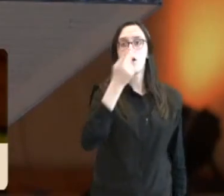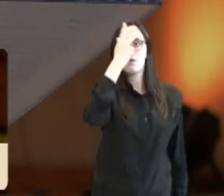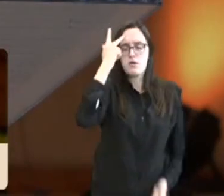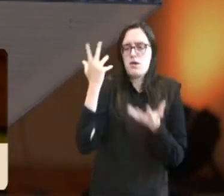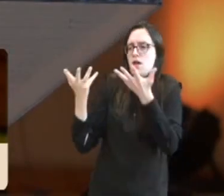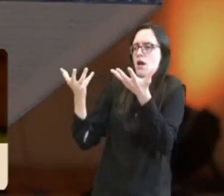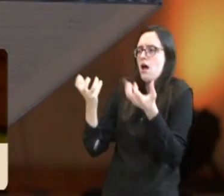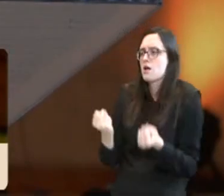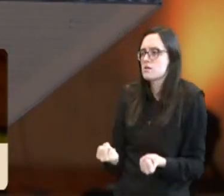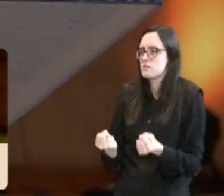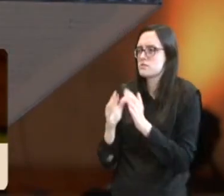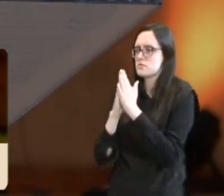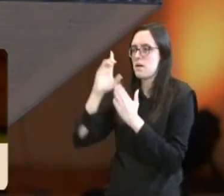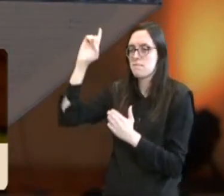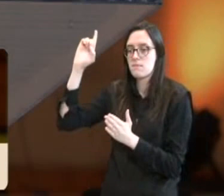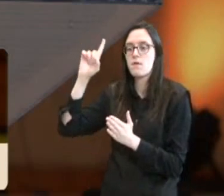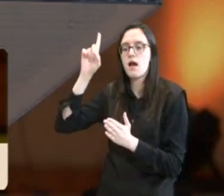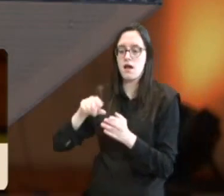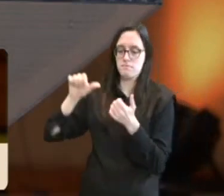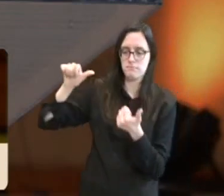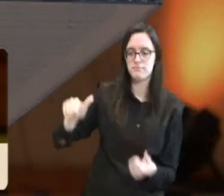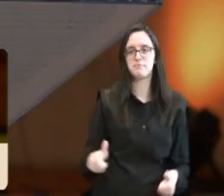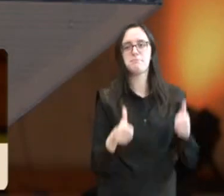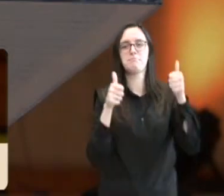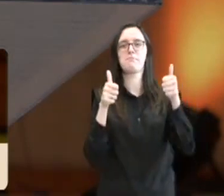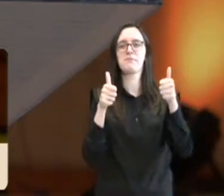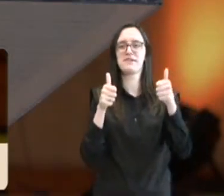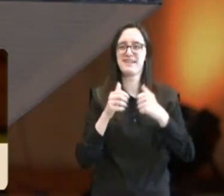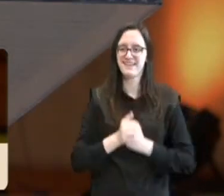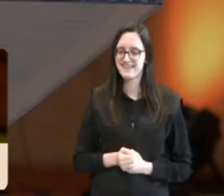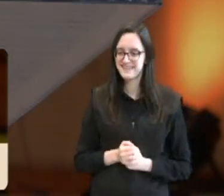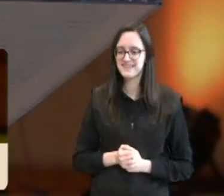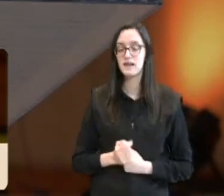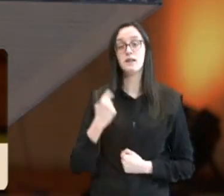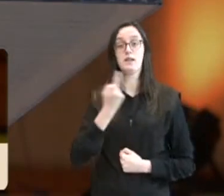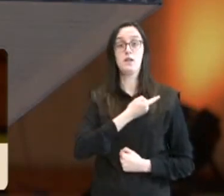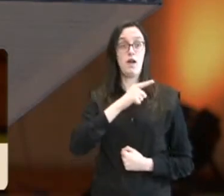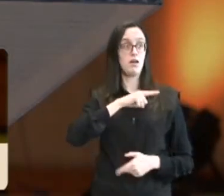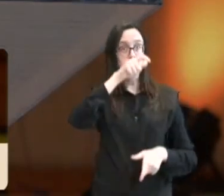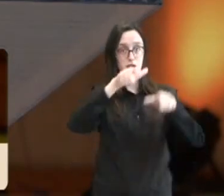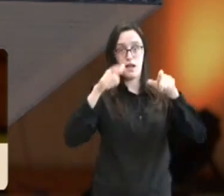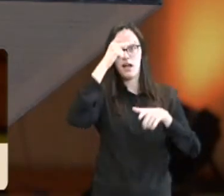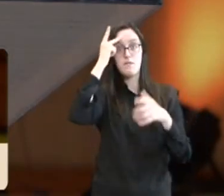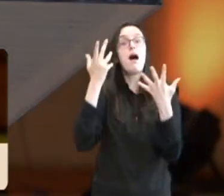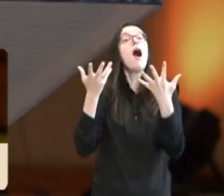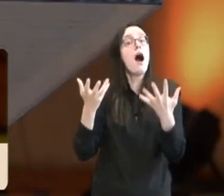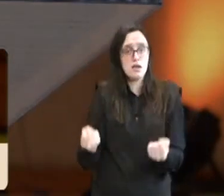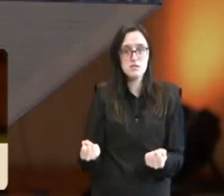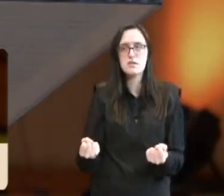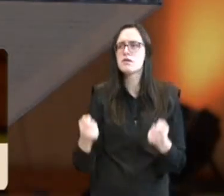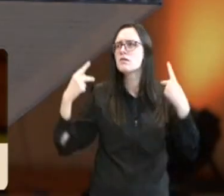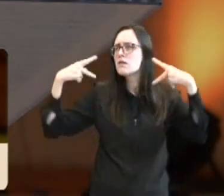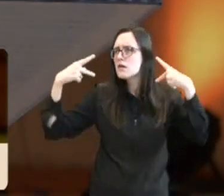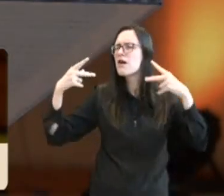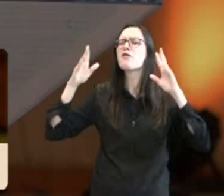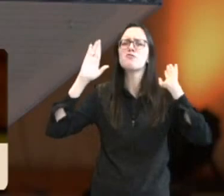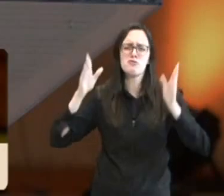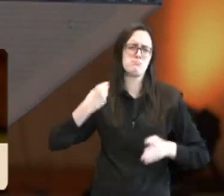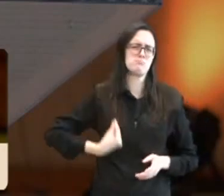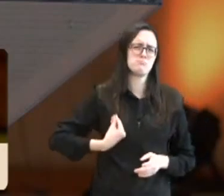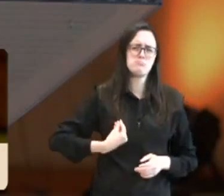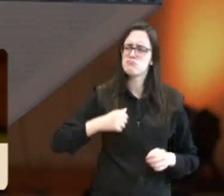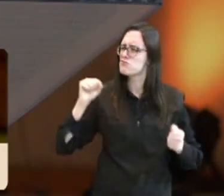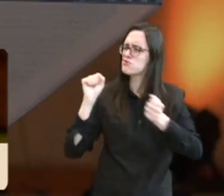recebiam a palavra eram batizados. Nós temos irmãos que aceitam a palavra, estão conosco o